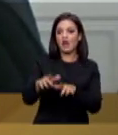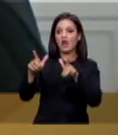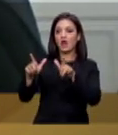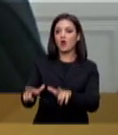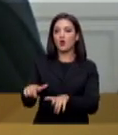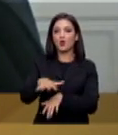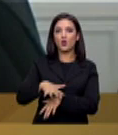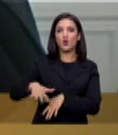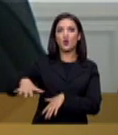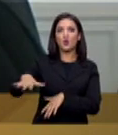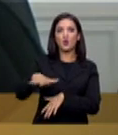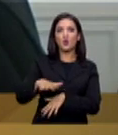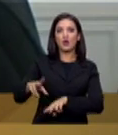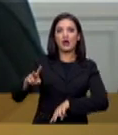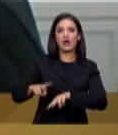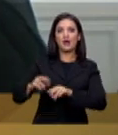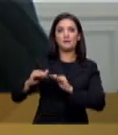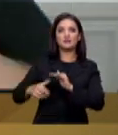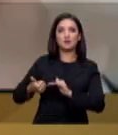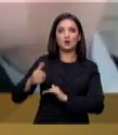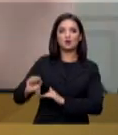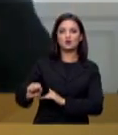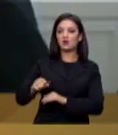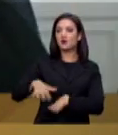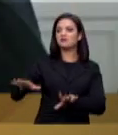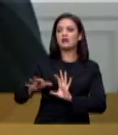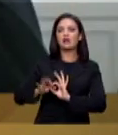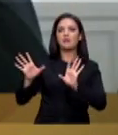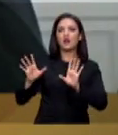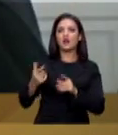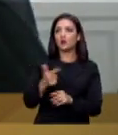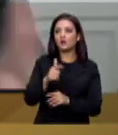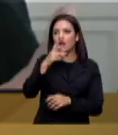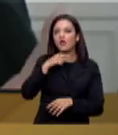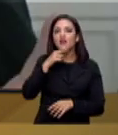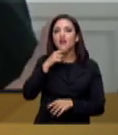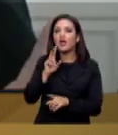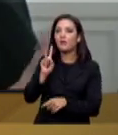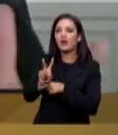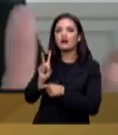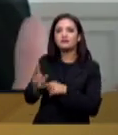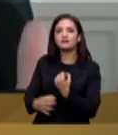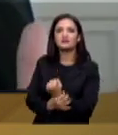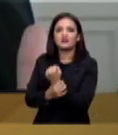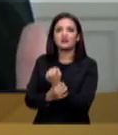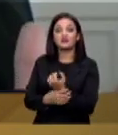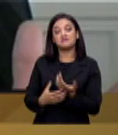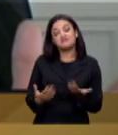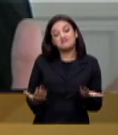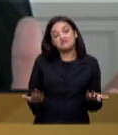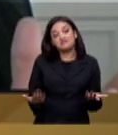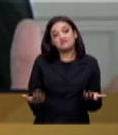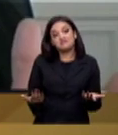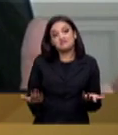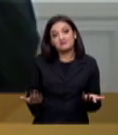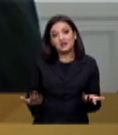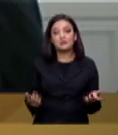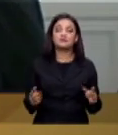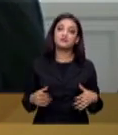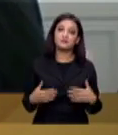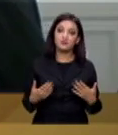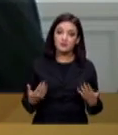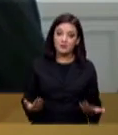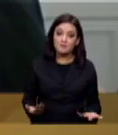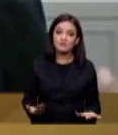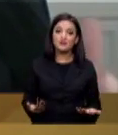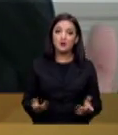do estabelecimento socioeducativo e libera todo mundo? Veja, é uma opção. A